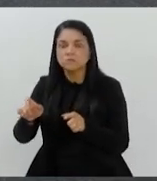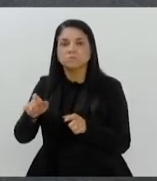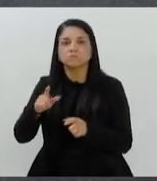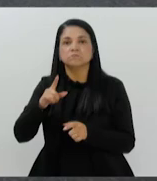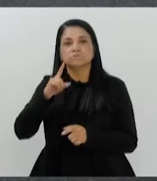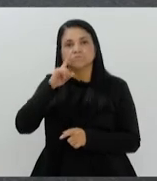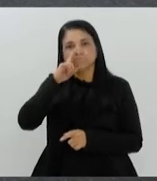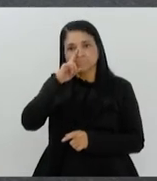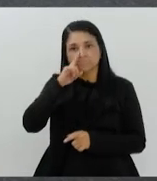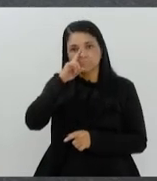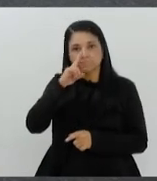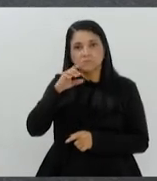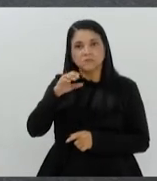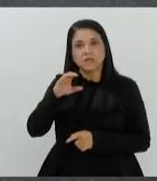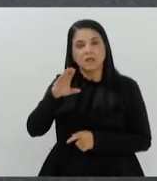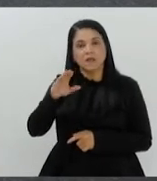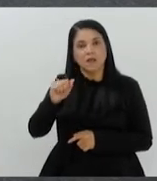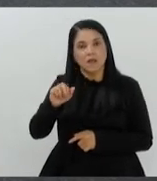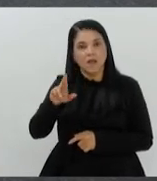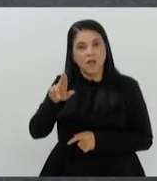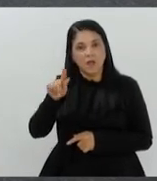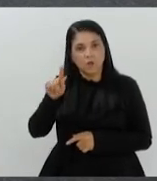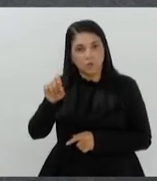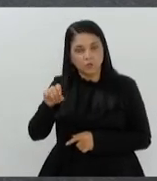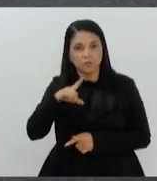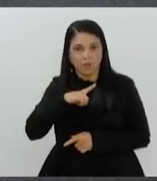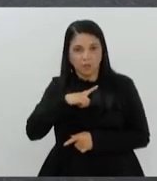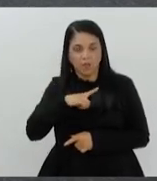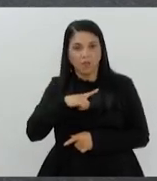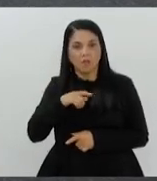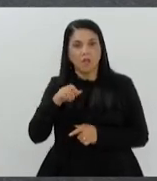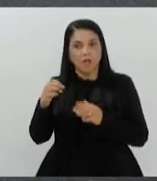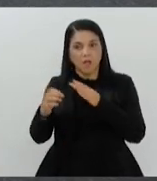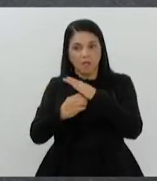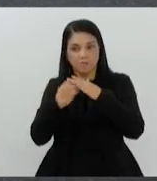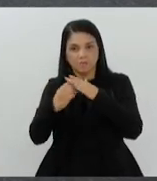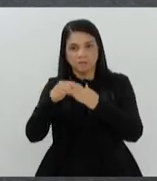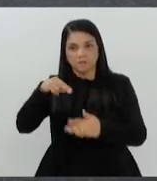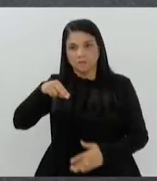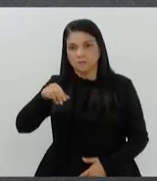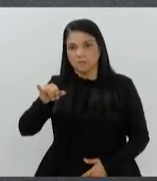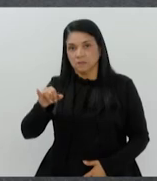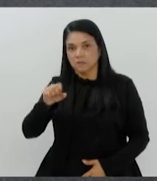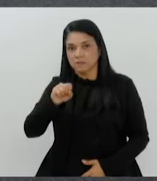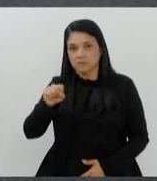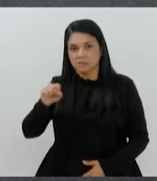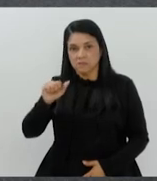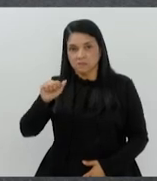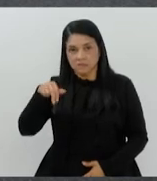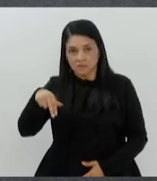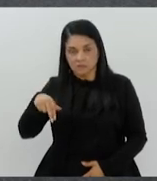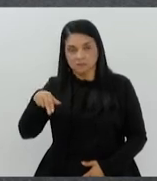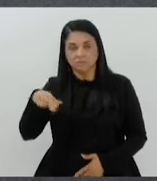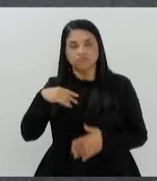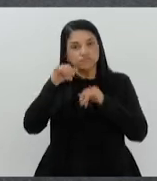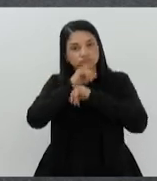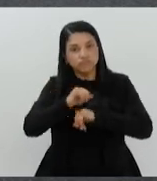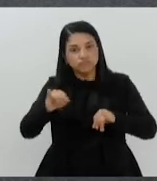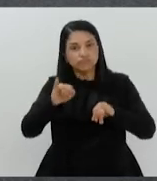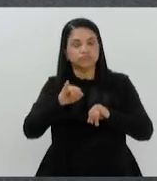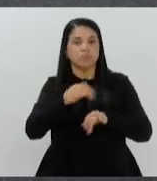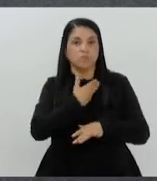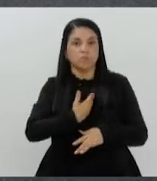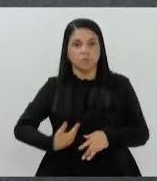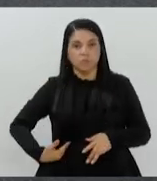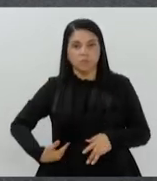carro. Inclusive, fez com que a empresa, a Nissan, fizesse uma declaração pública